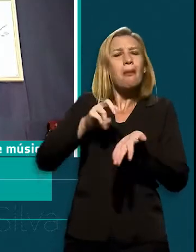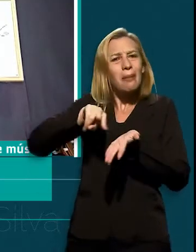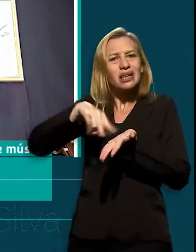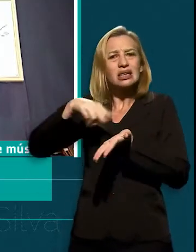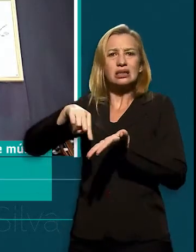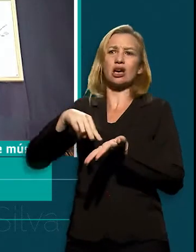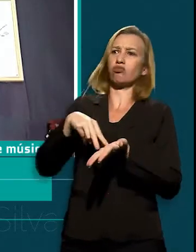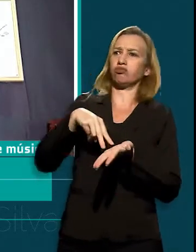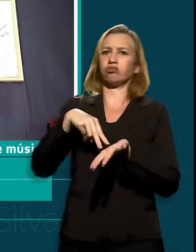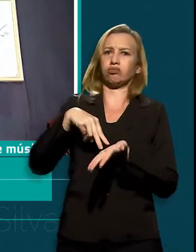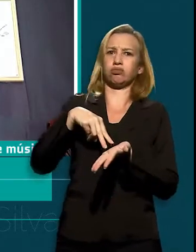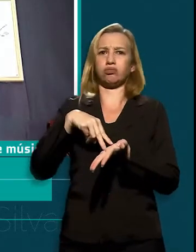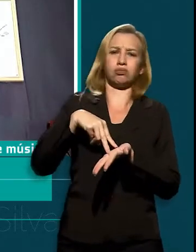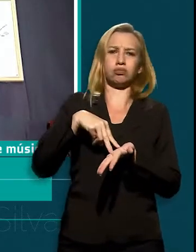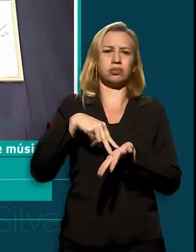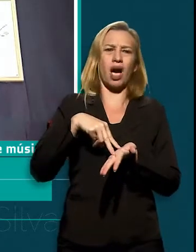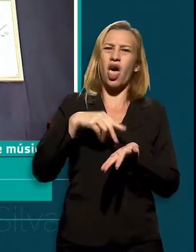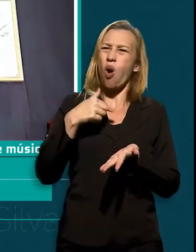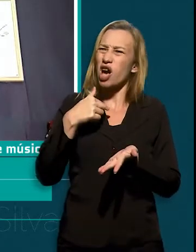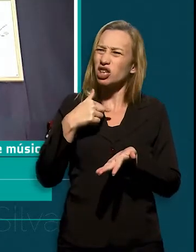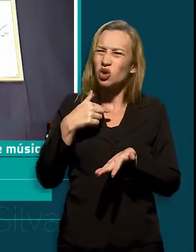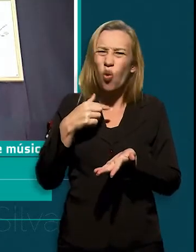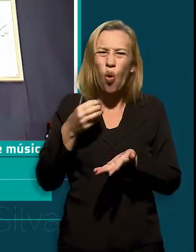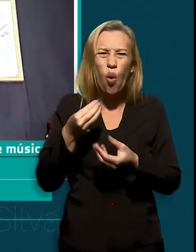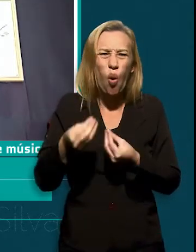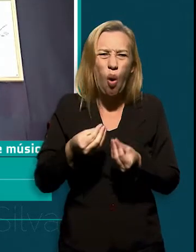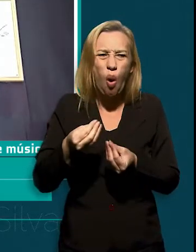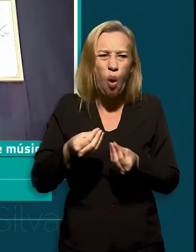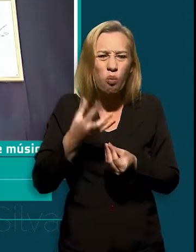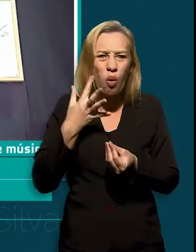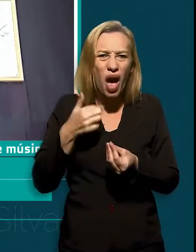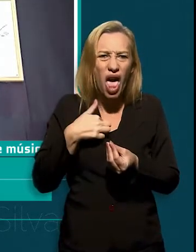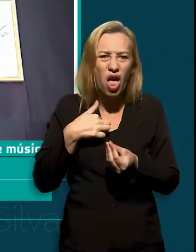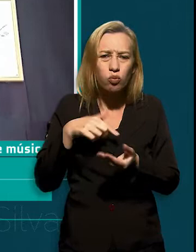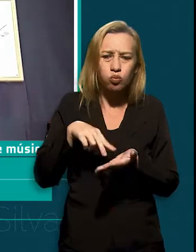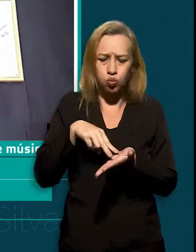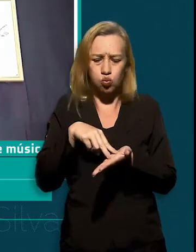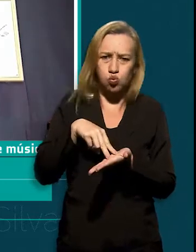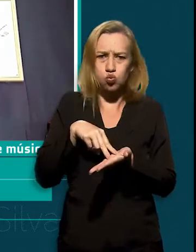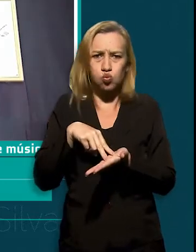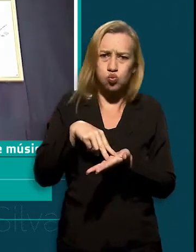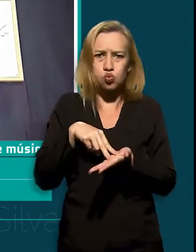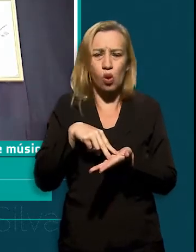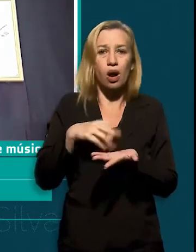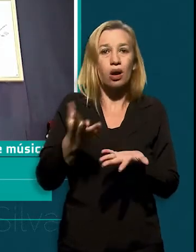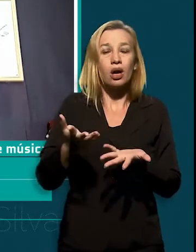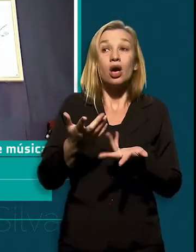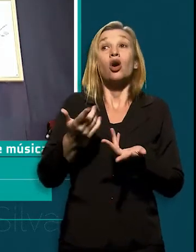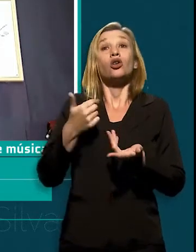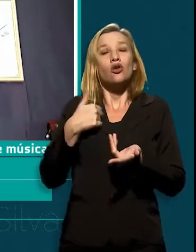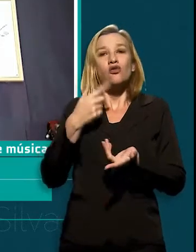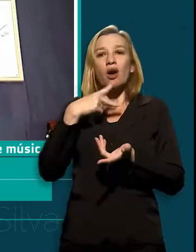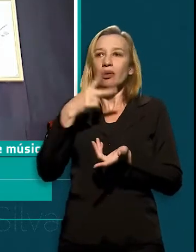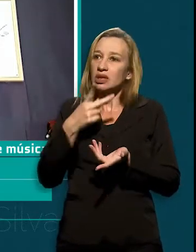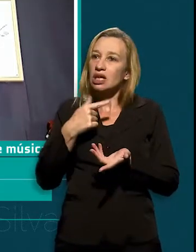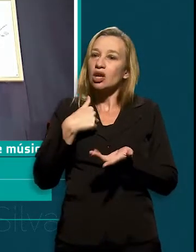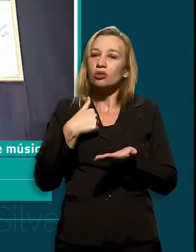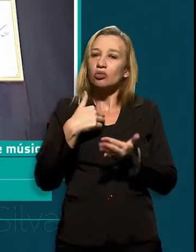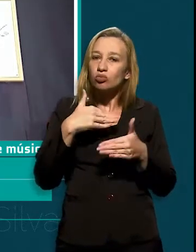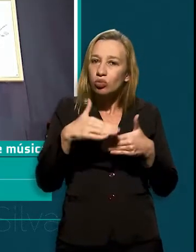para dançar, eu falei, gente, como eu estou dura em tudo, estou rígida em tudo. Então, quando eu falo para